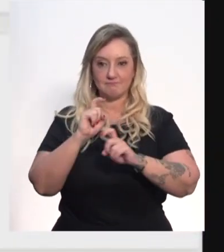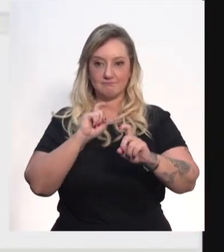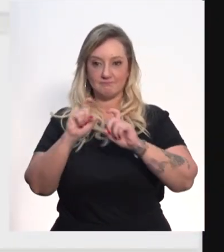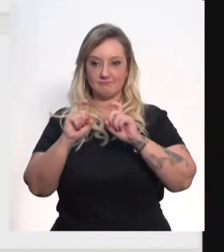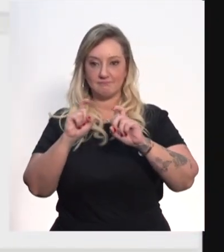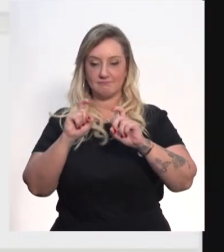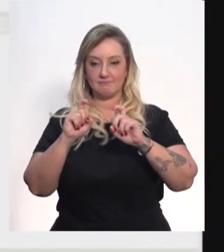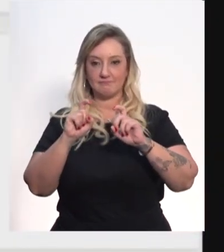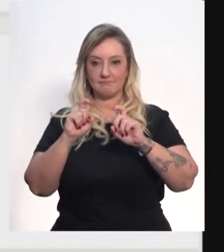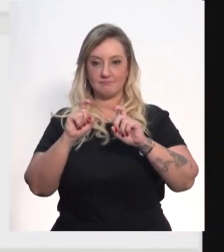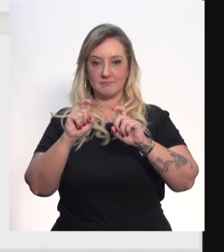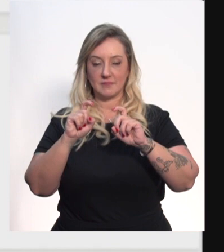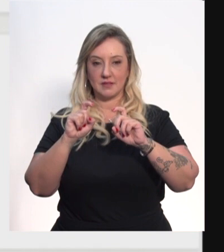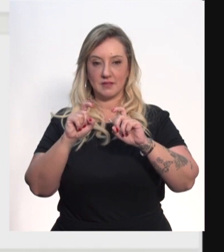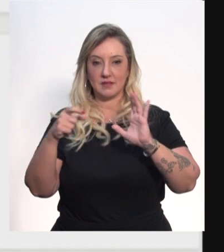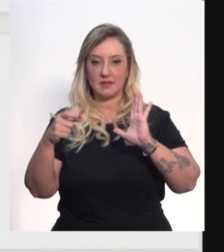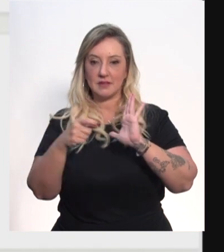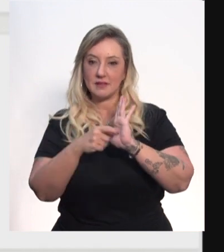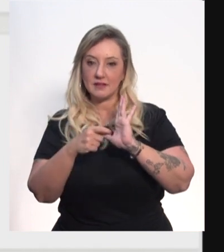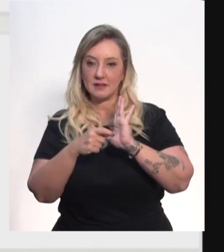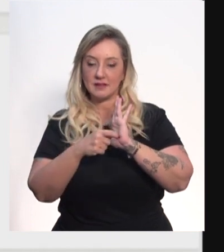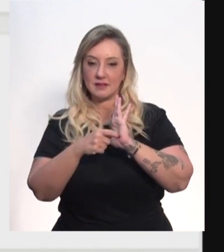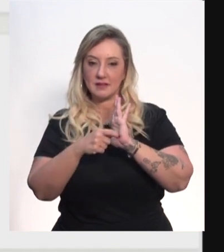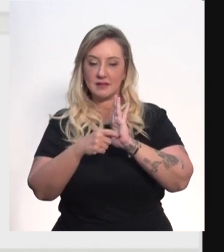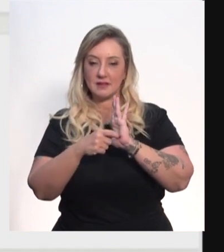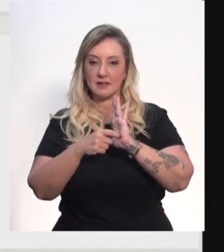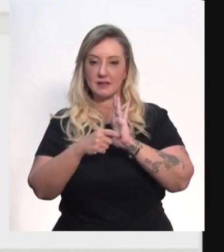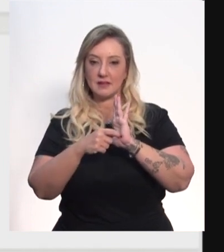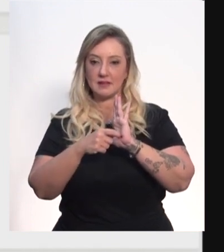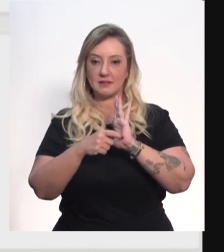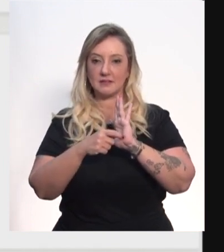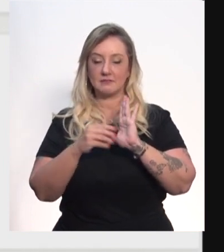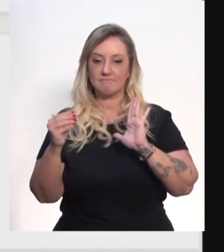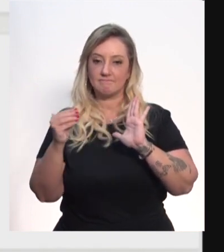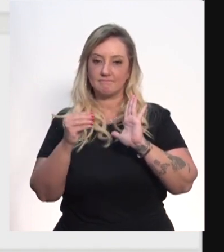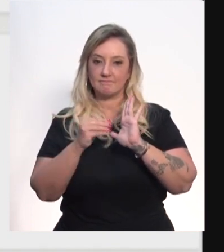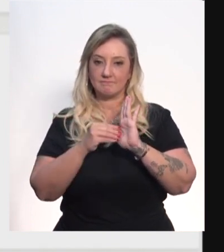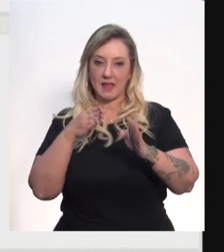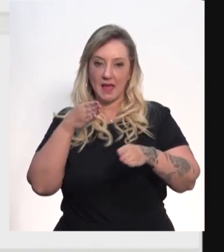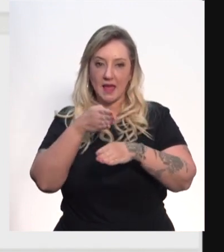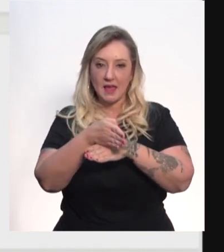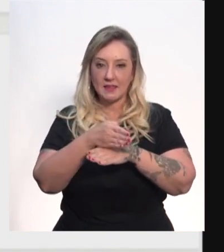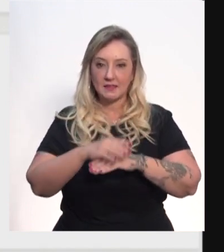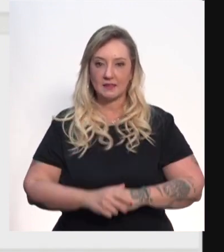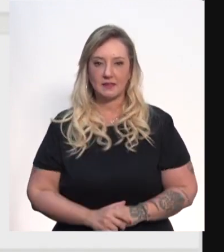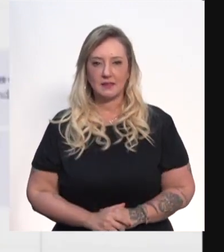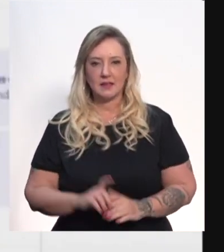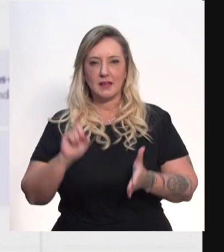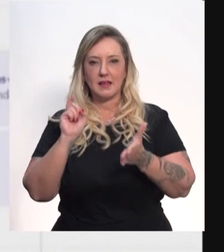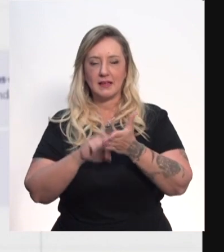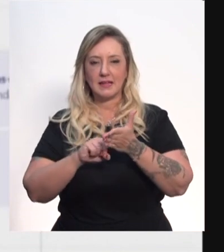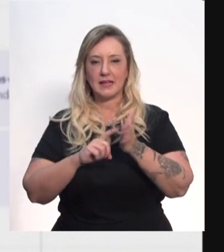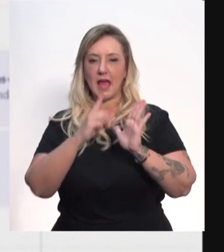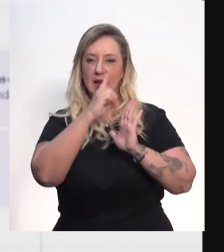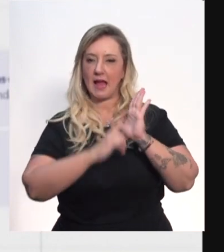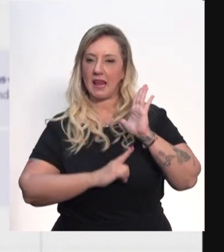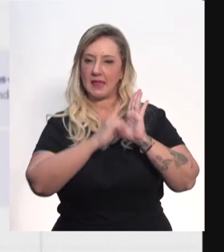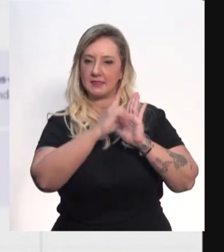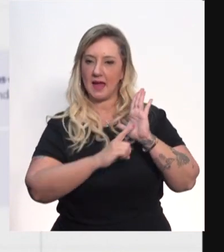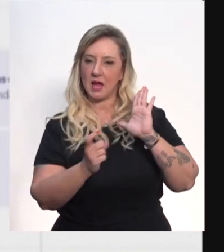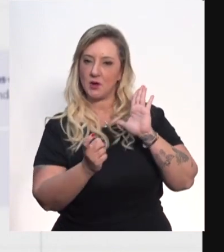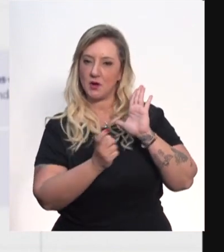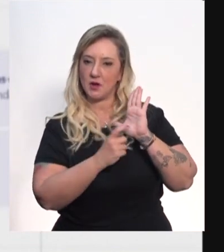a tela, porque vocês podem estar acessando esse material todo aí do replanejamento no AVEFAP, né?